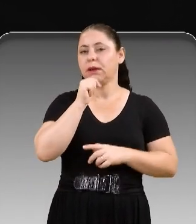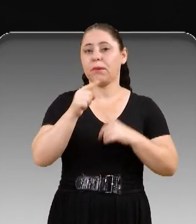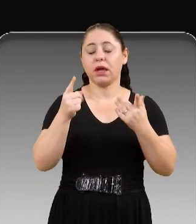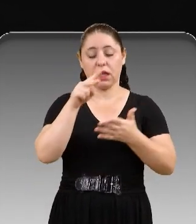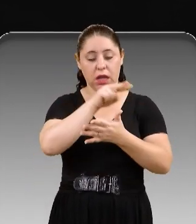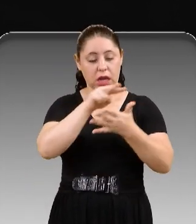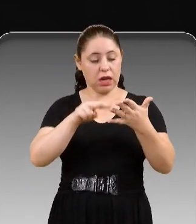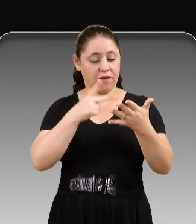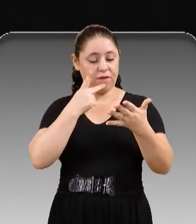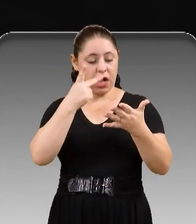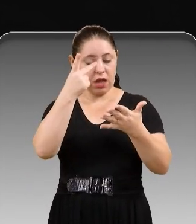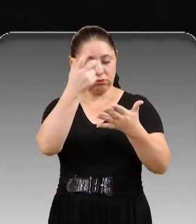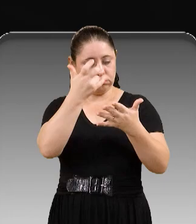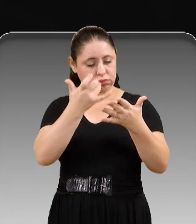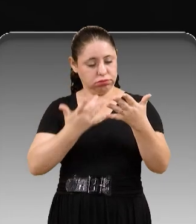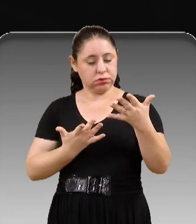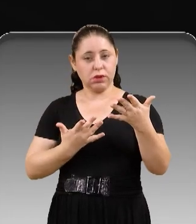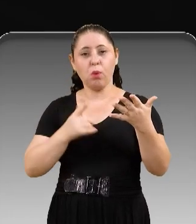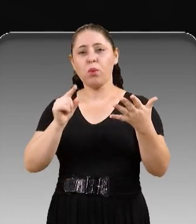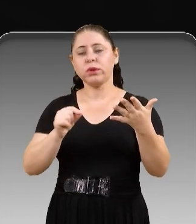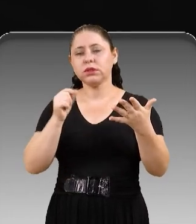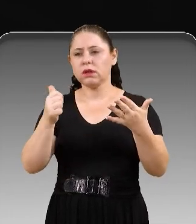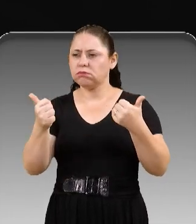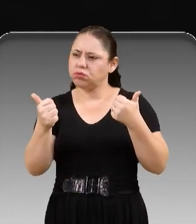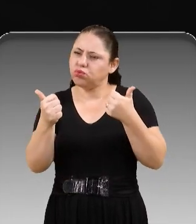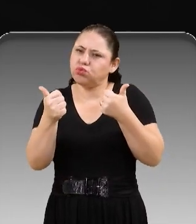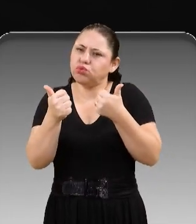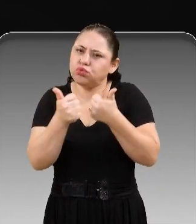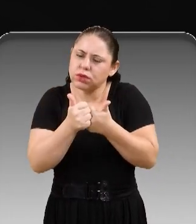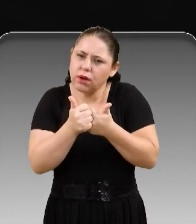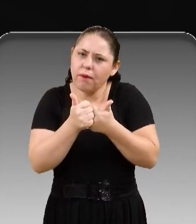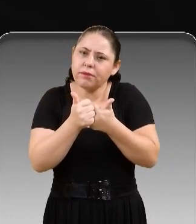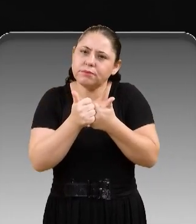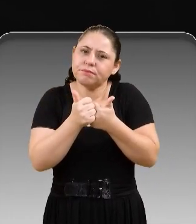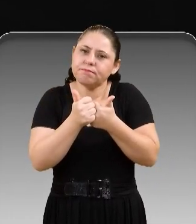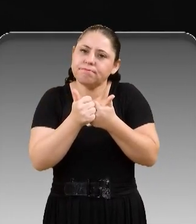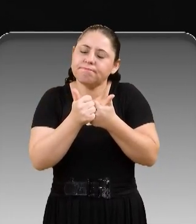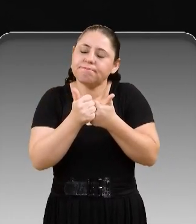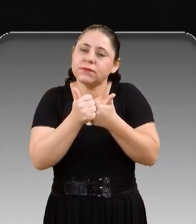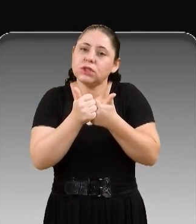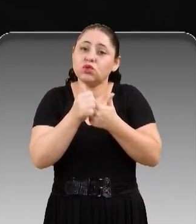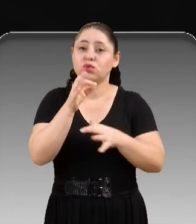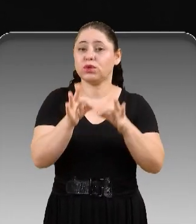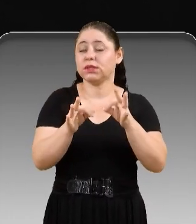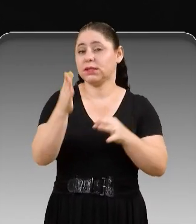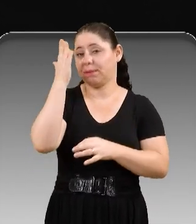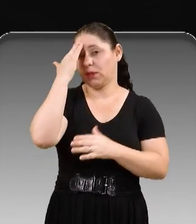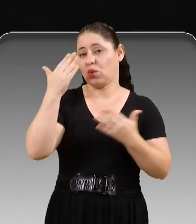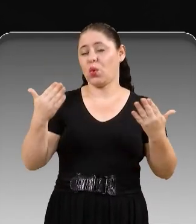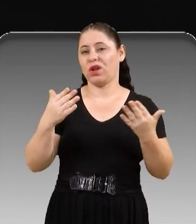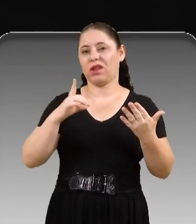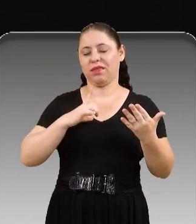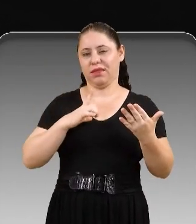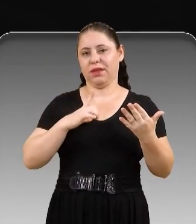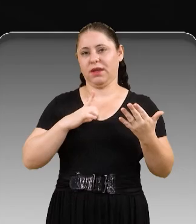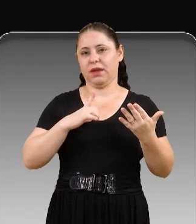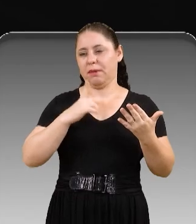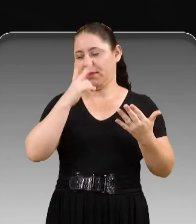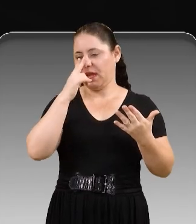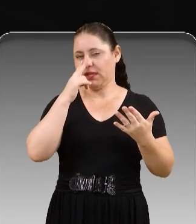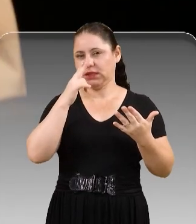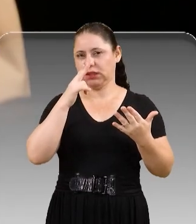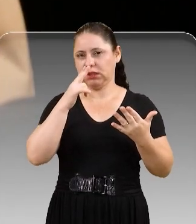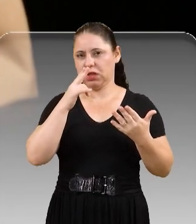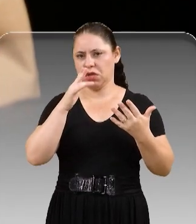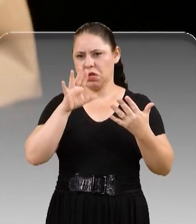discurso sobre essa aproximação da população com o judiciário, sabendo que hoje em dia existe um abismo muito